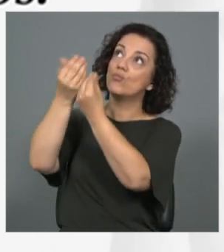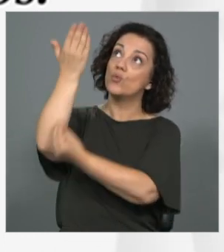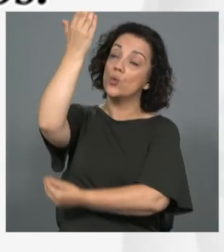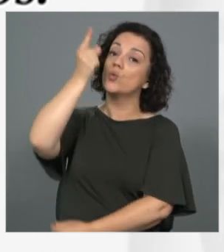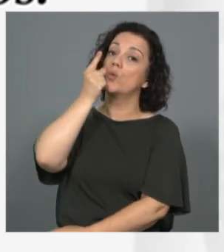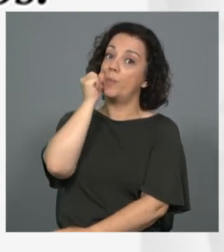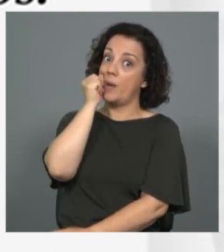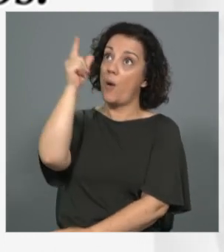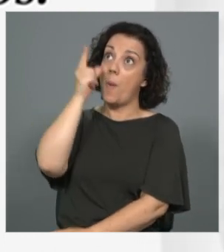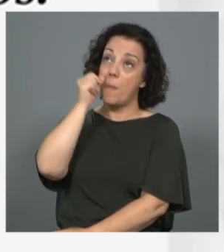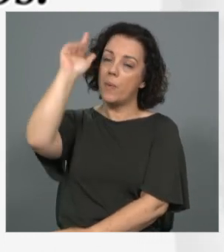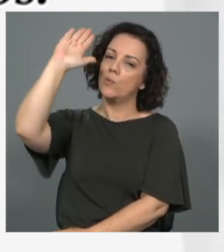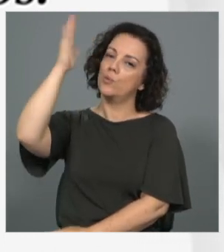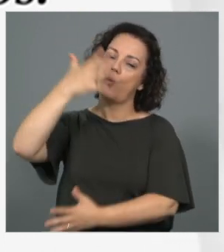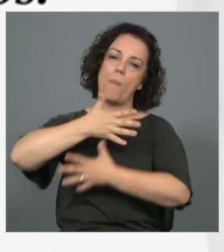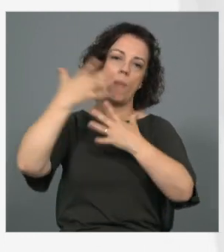é maior do que eu.